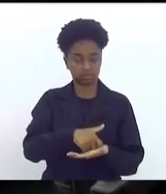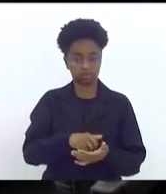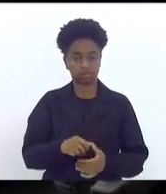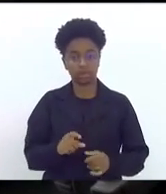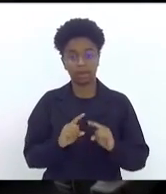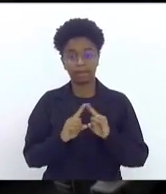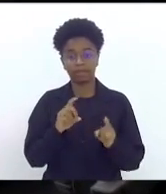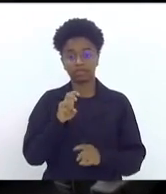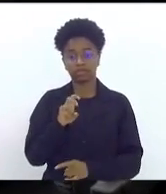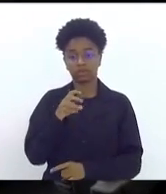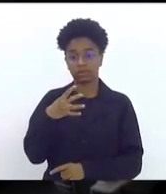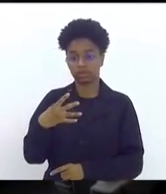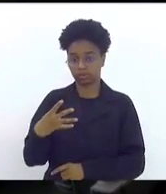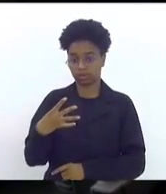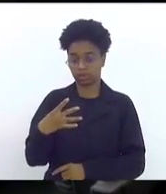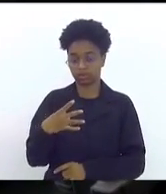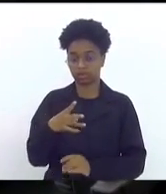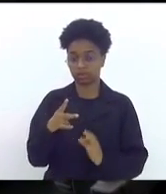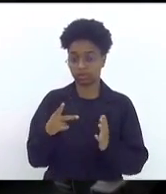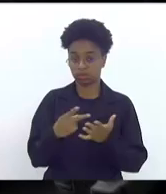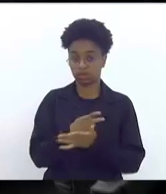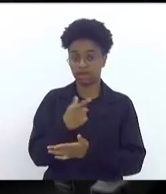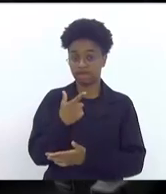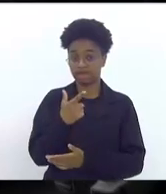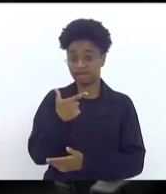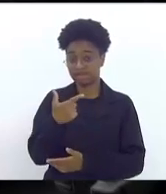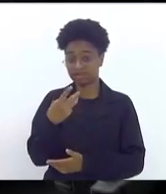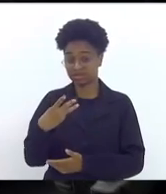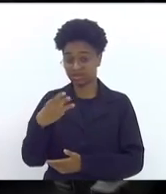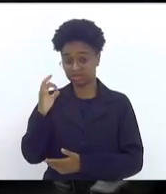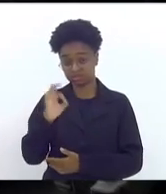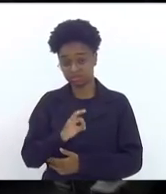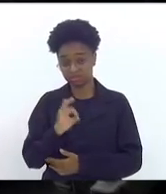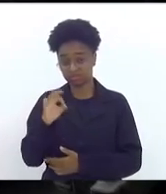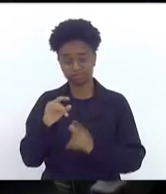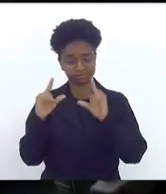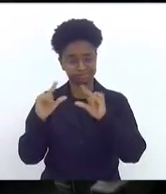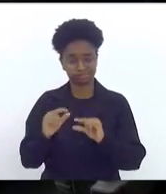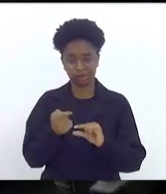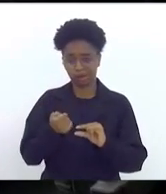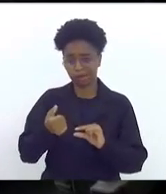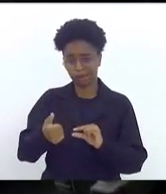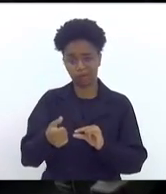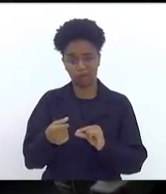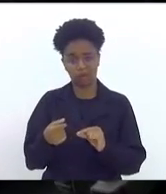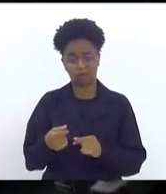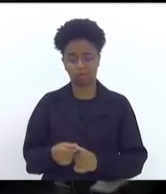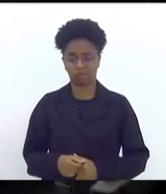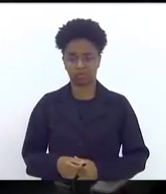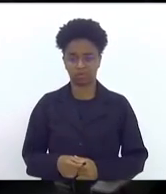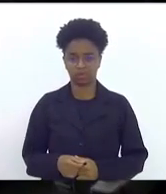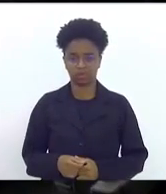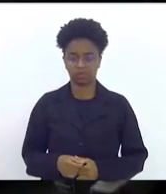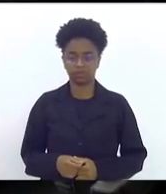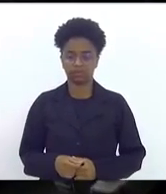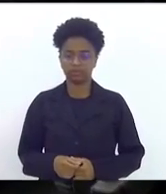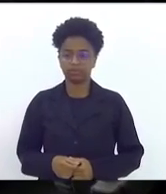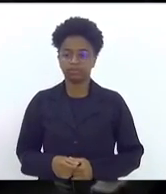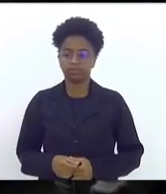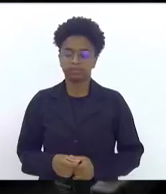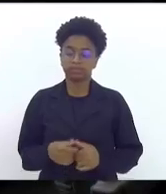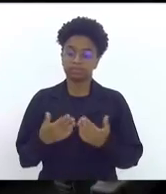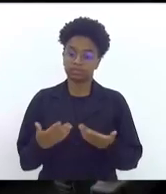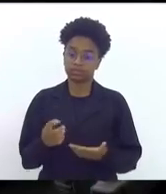em 54 casos, em 23%, ou seja, uma redução muito pequena daquilo que a gente já tinha, que é muito um quarto.